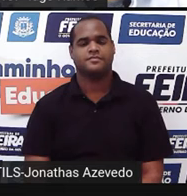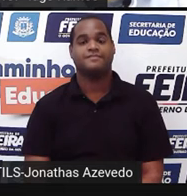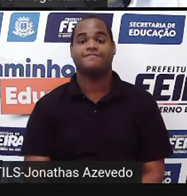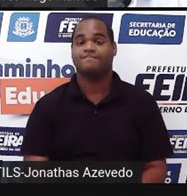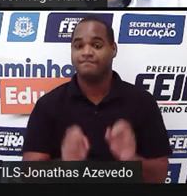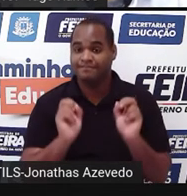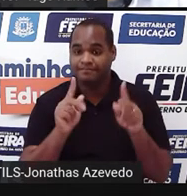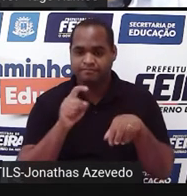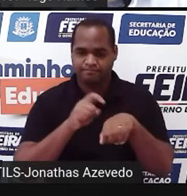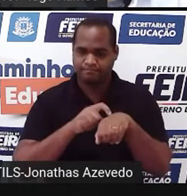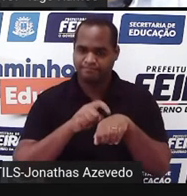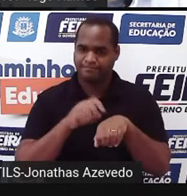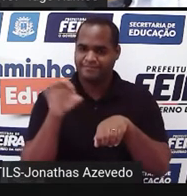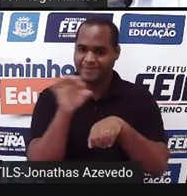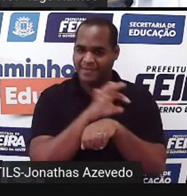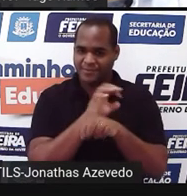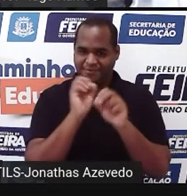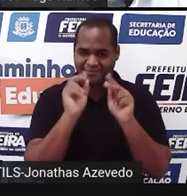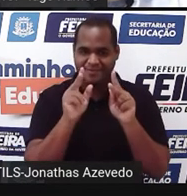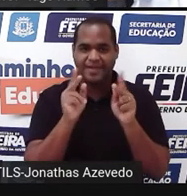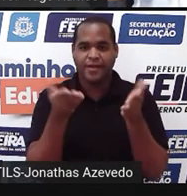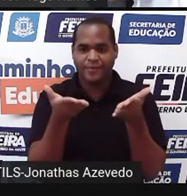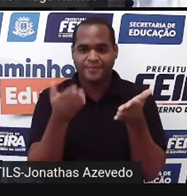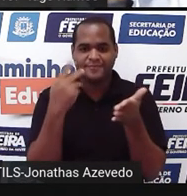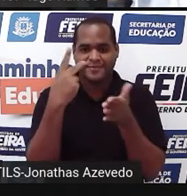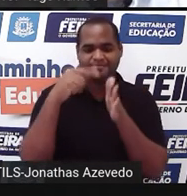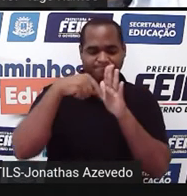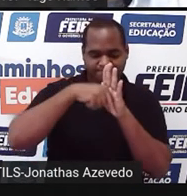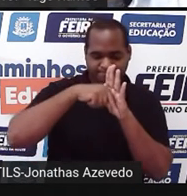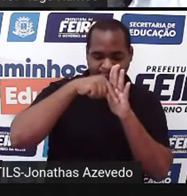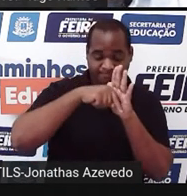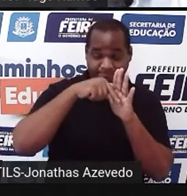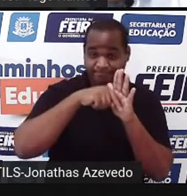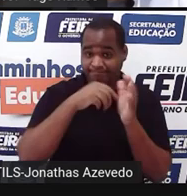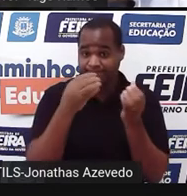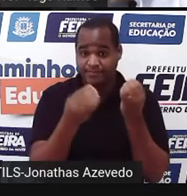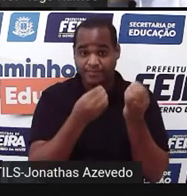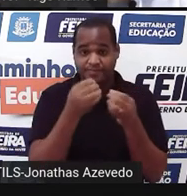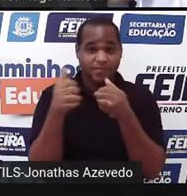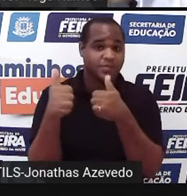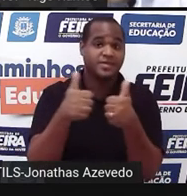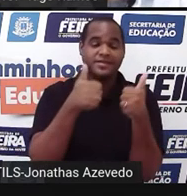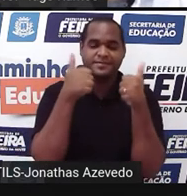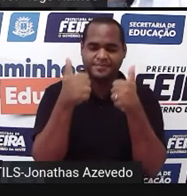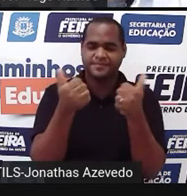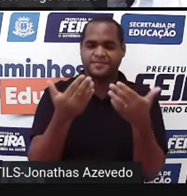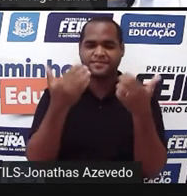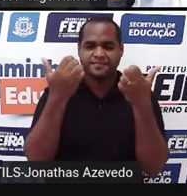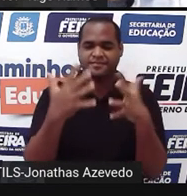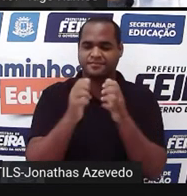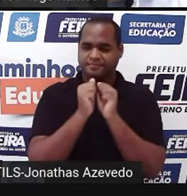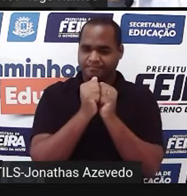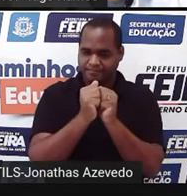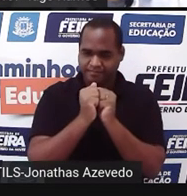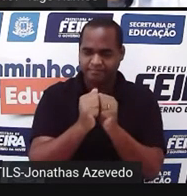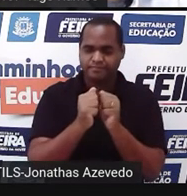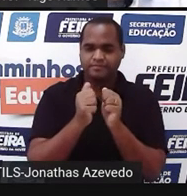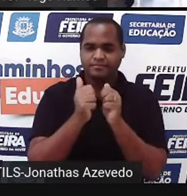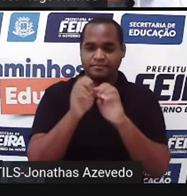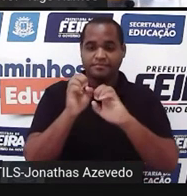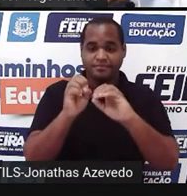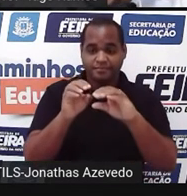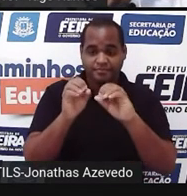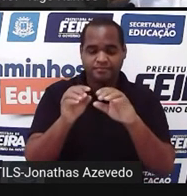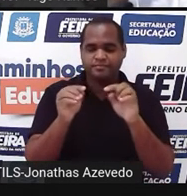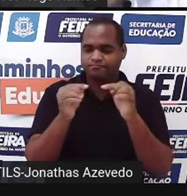e Prontinho é isso aí fez esse momento de se avaliar beleza vamos lá juntos vamos seguir na